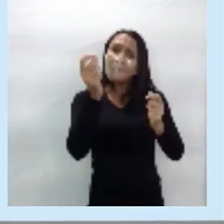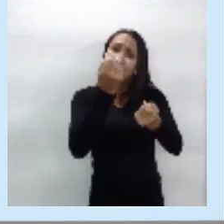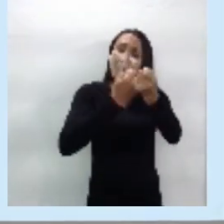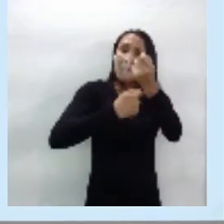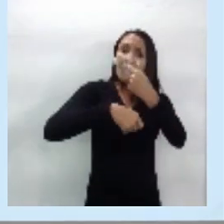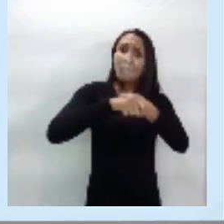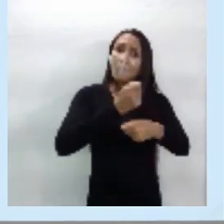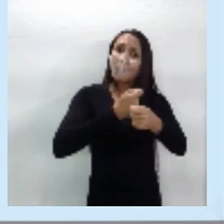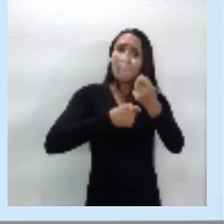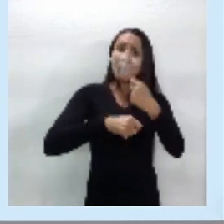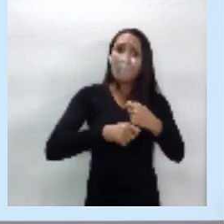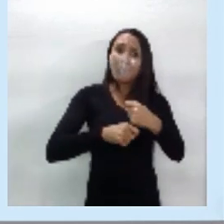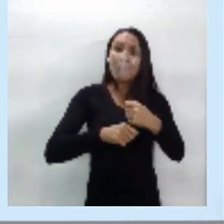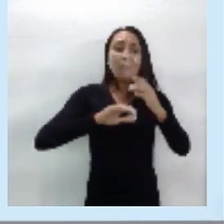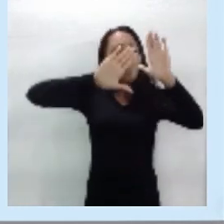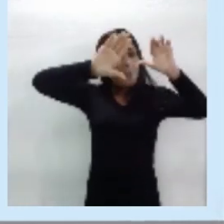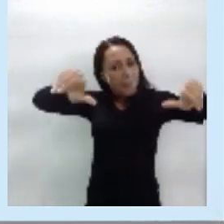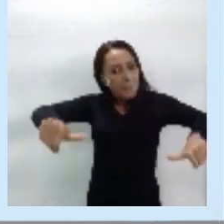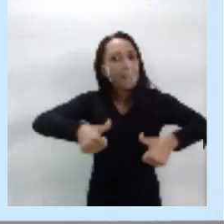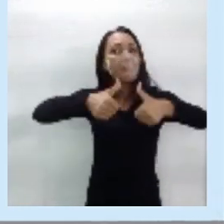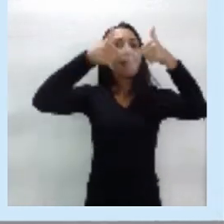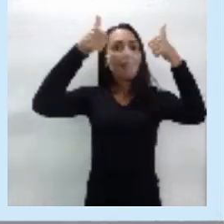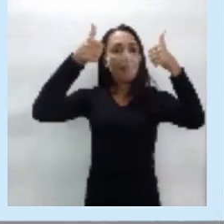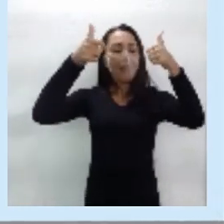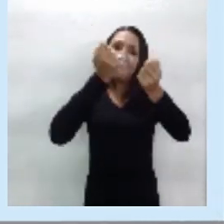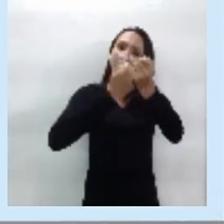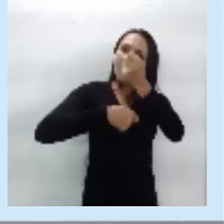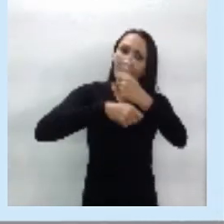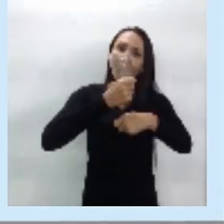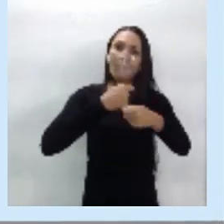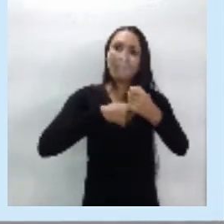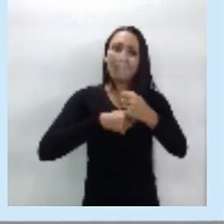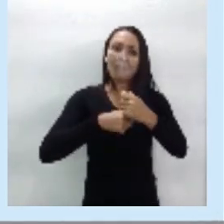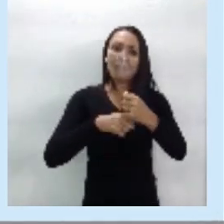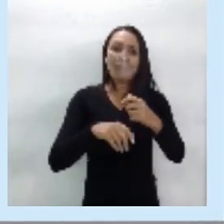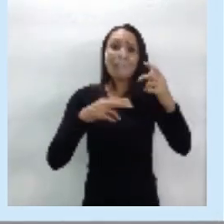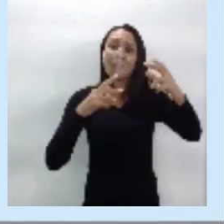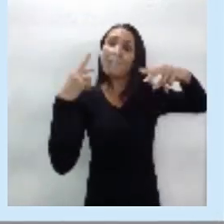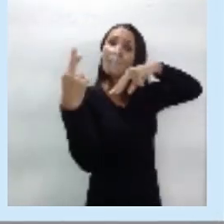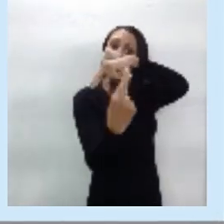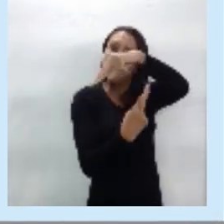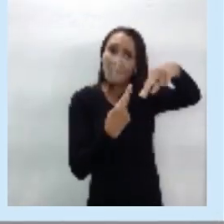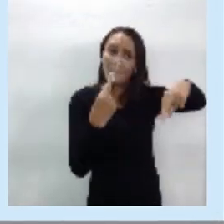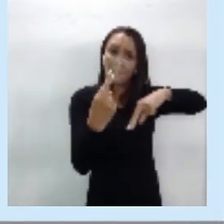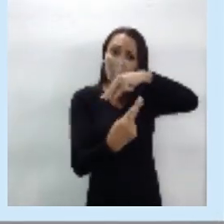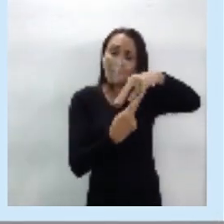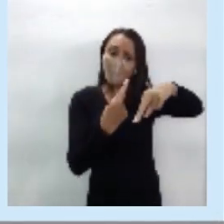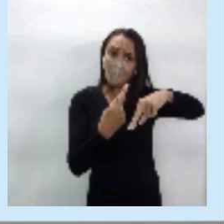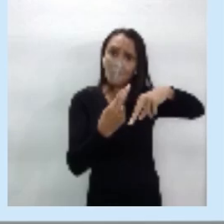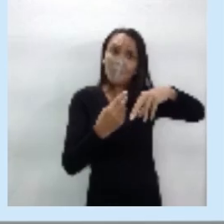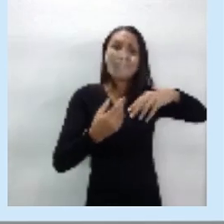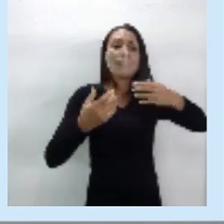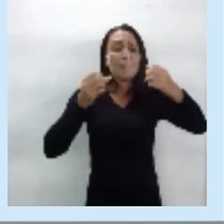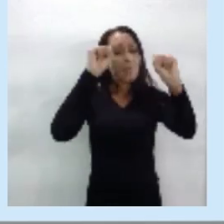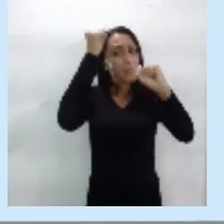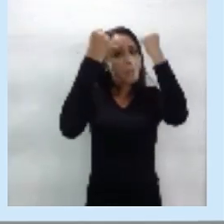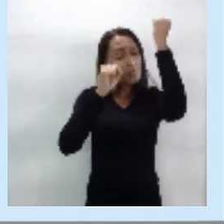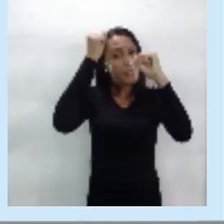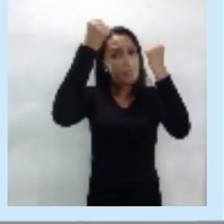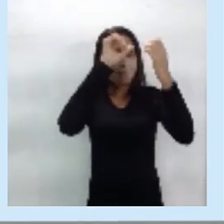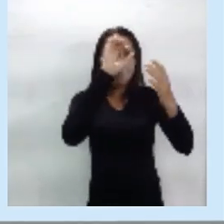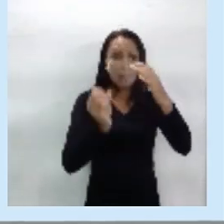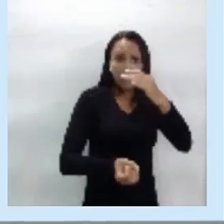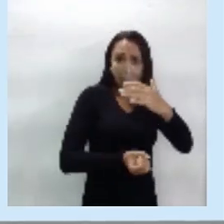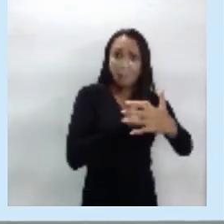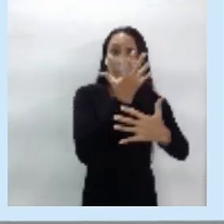para melhorar. Obviamente, porque eu vou ter uma revolução industrial, tá bom? Que nada mais é